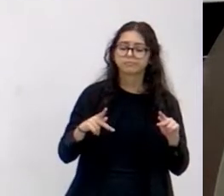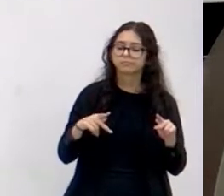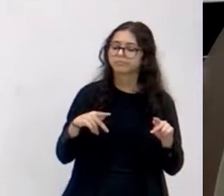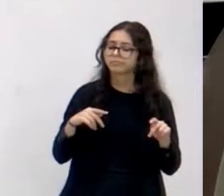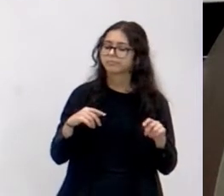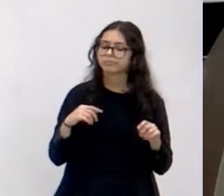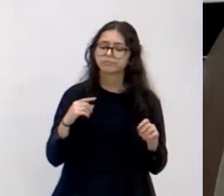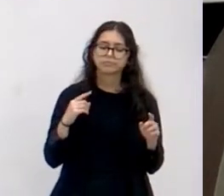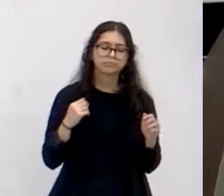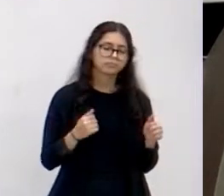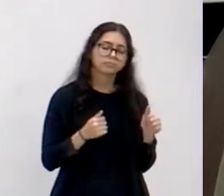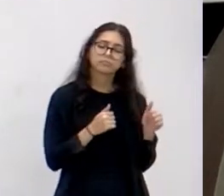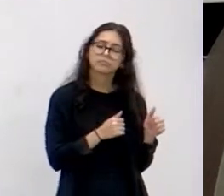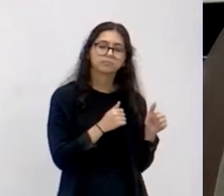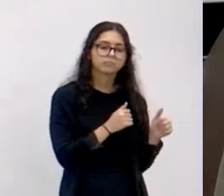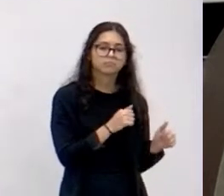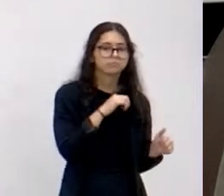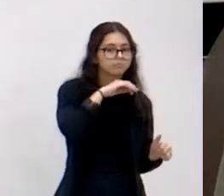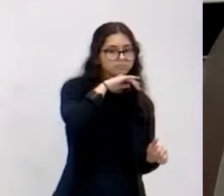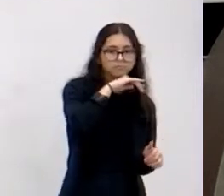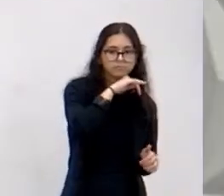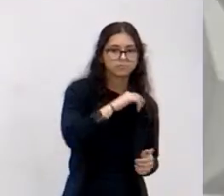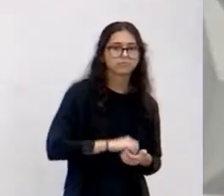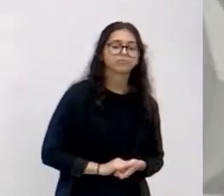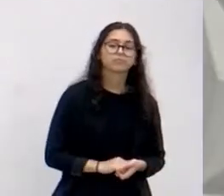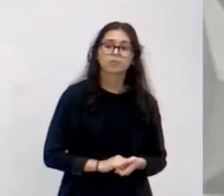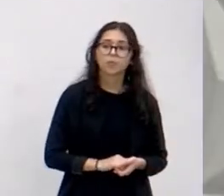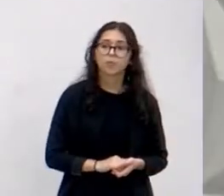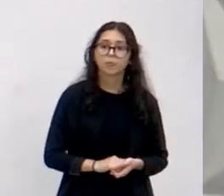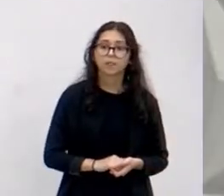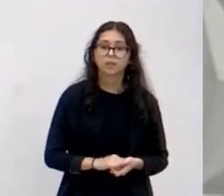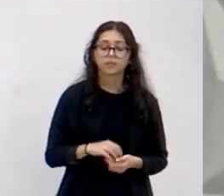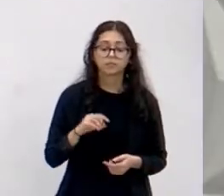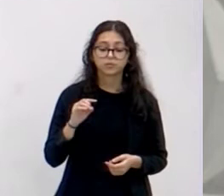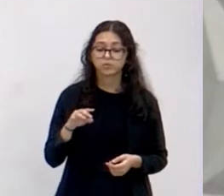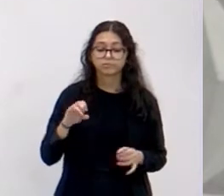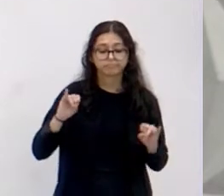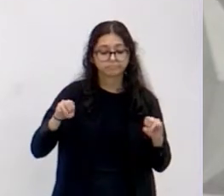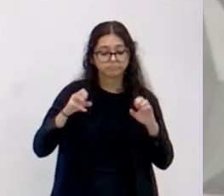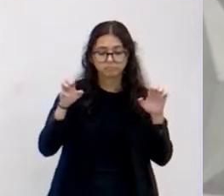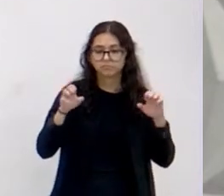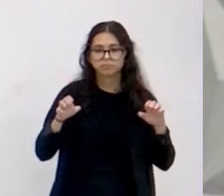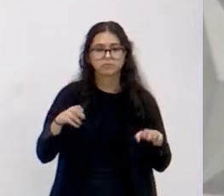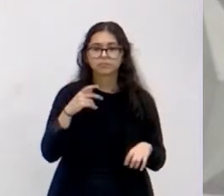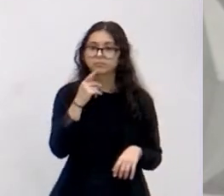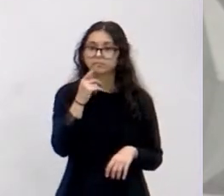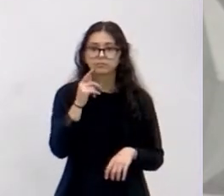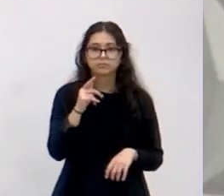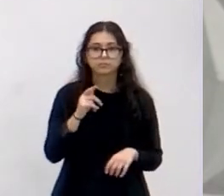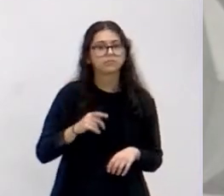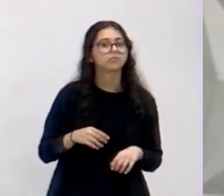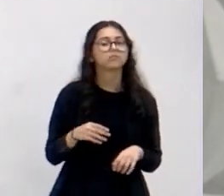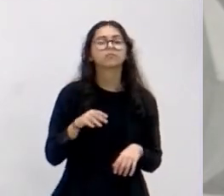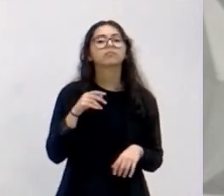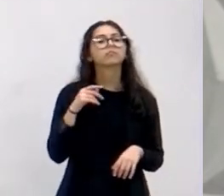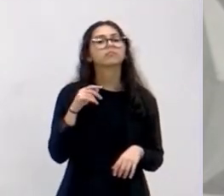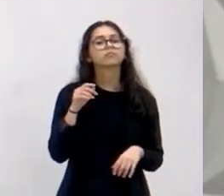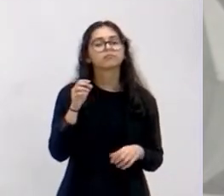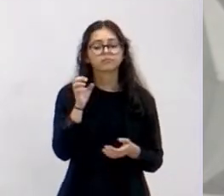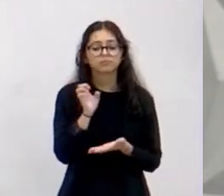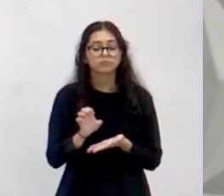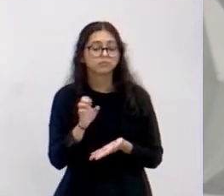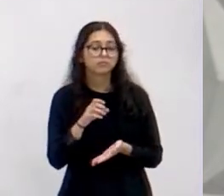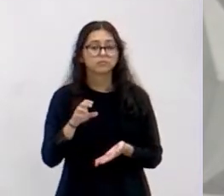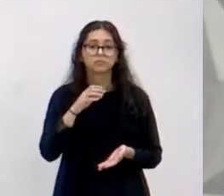contrária disso é por isso que passa um recado de Jezabel dizendo eu vou acabar com a sua vida e aquele homem que